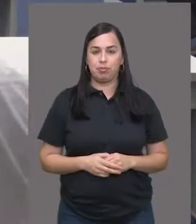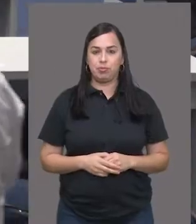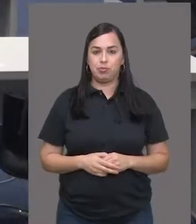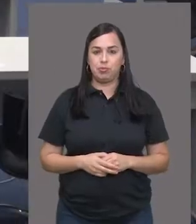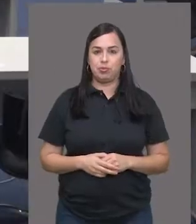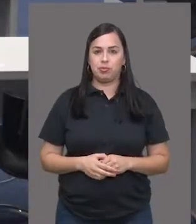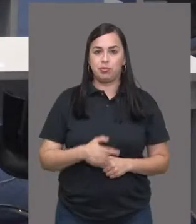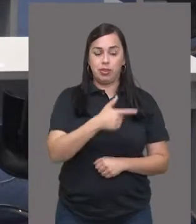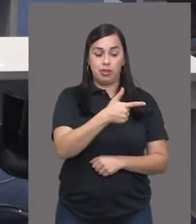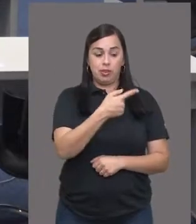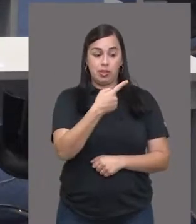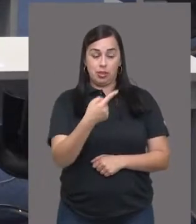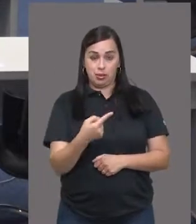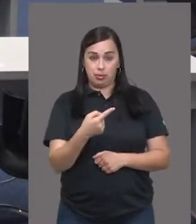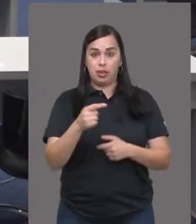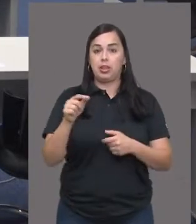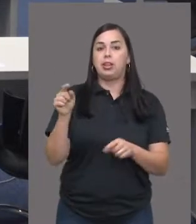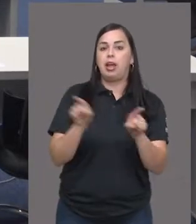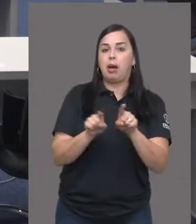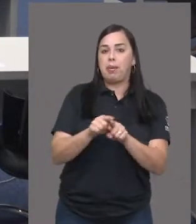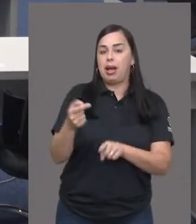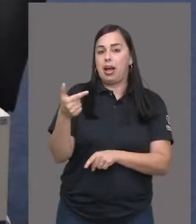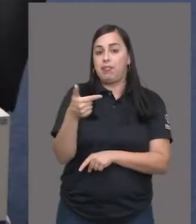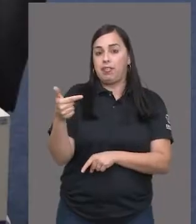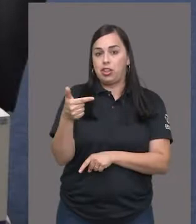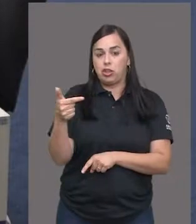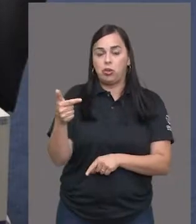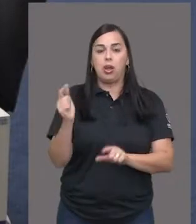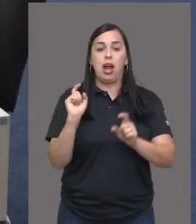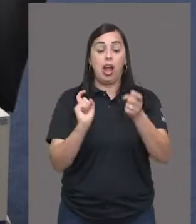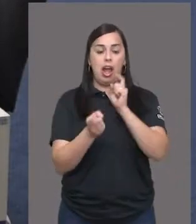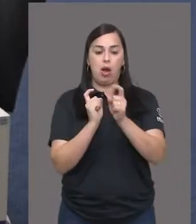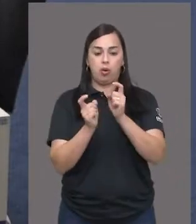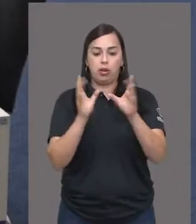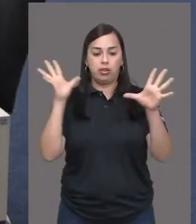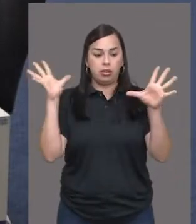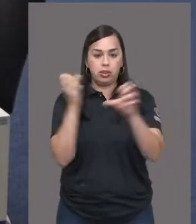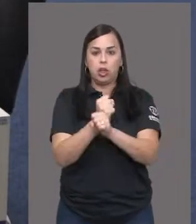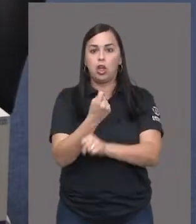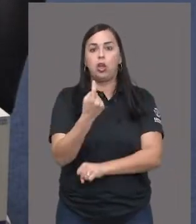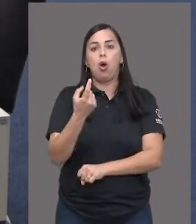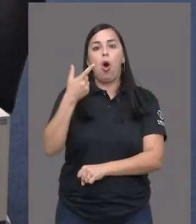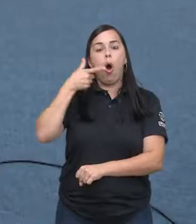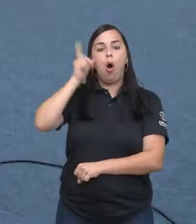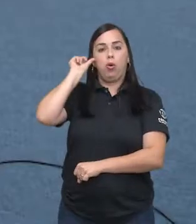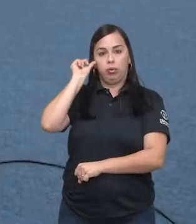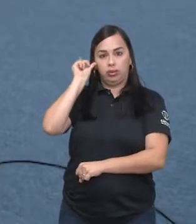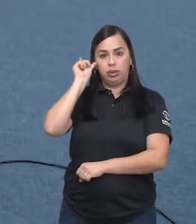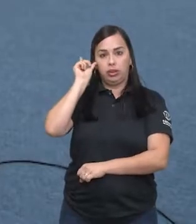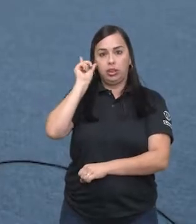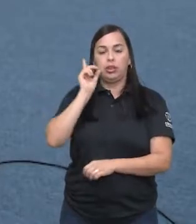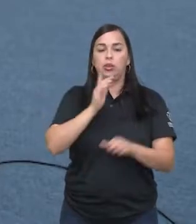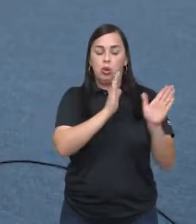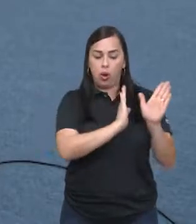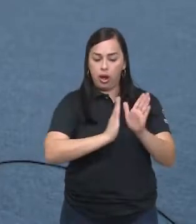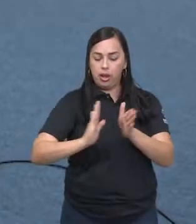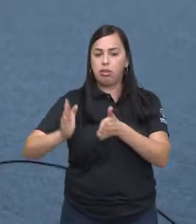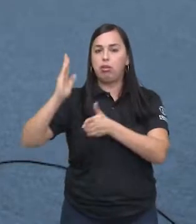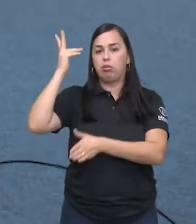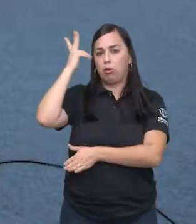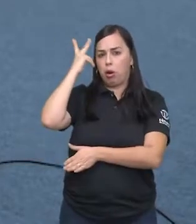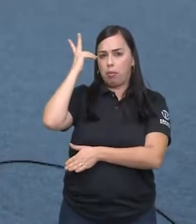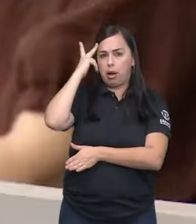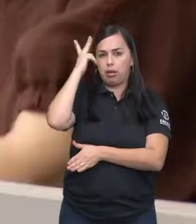A 21ª e 22ª sessões do ano foram realizadas no mesmo dia. Seguindo o rito ordinário